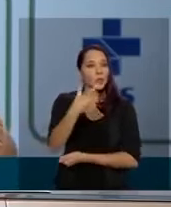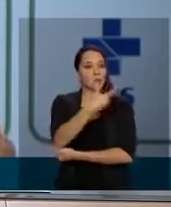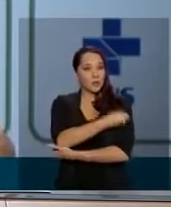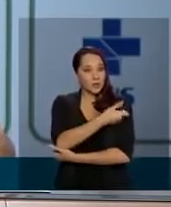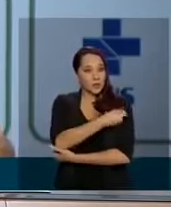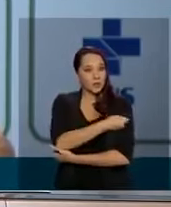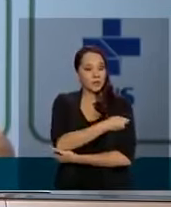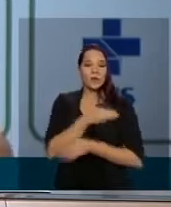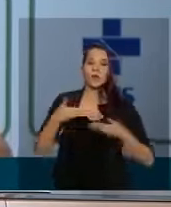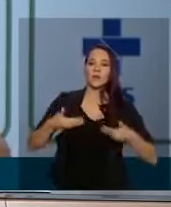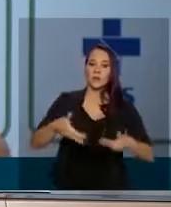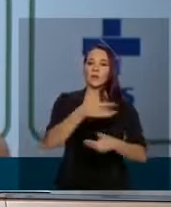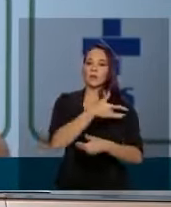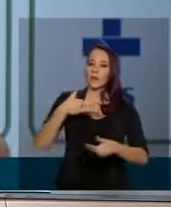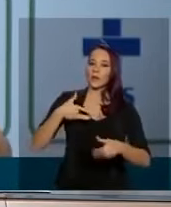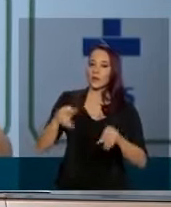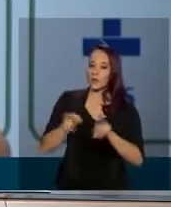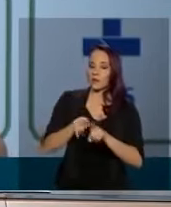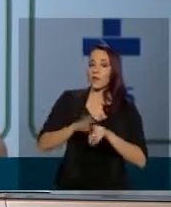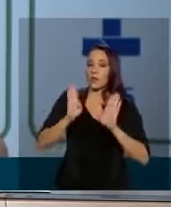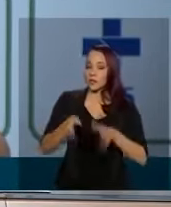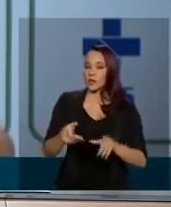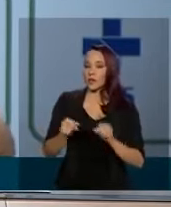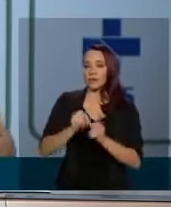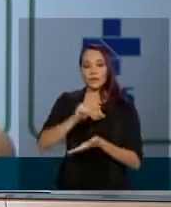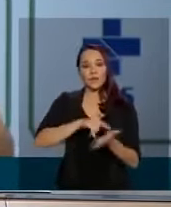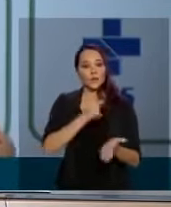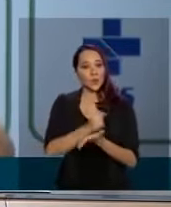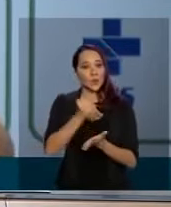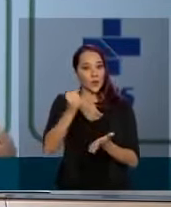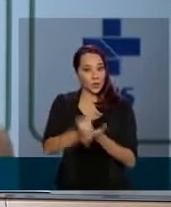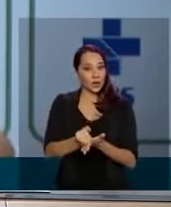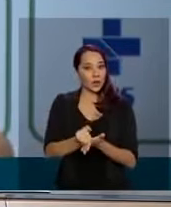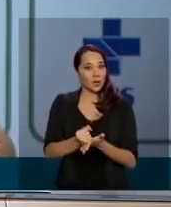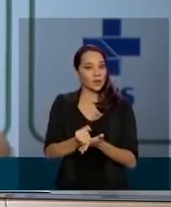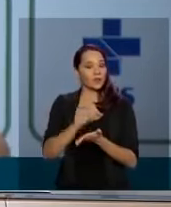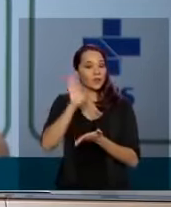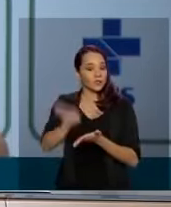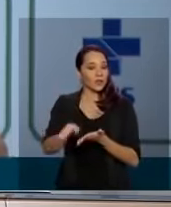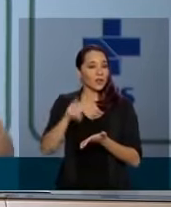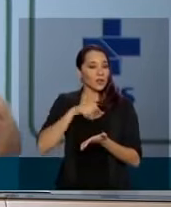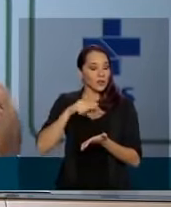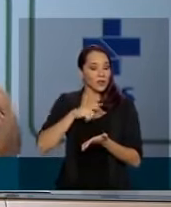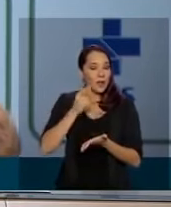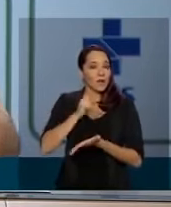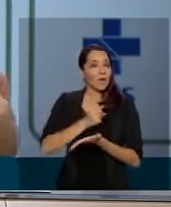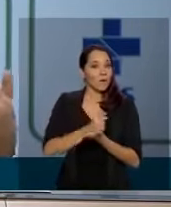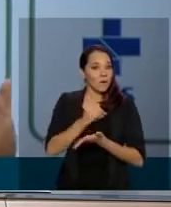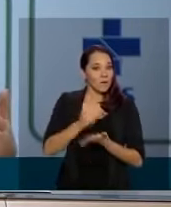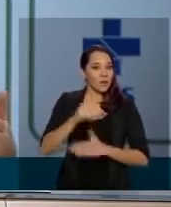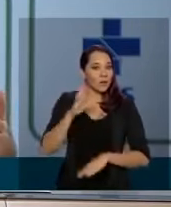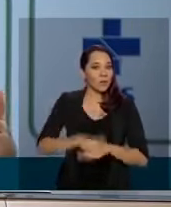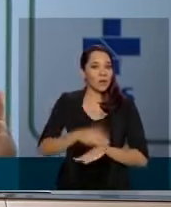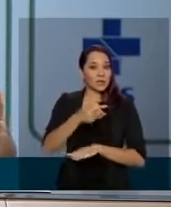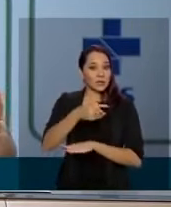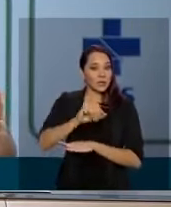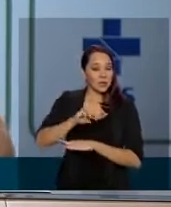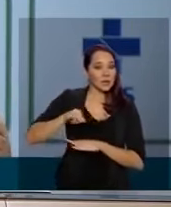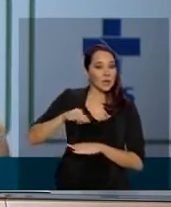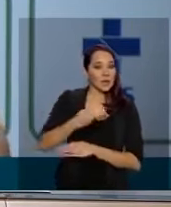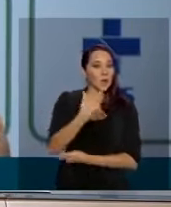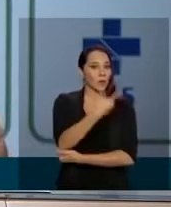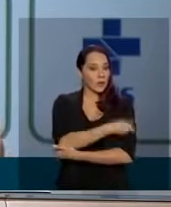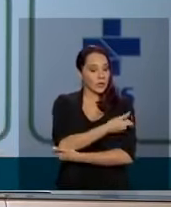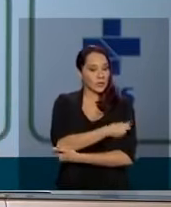o Ministério da Saúde também já fez um contrato, né, está na tratativa de um contrato de mais 70 milhões de